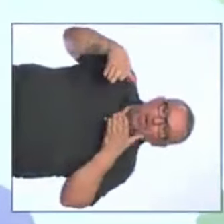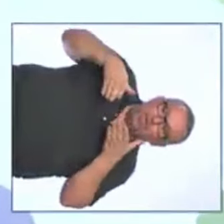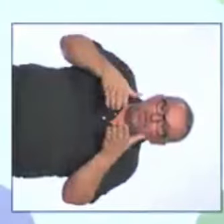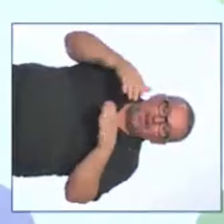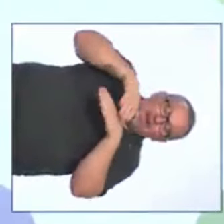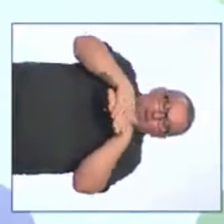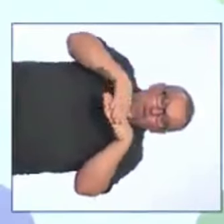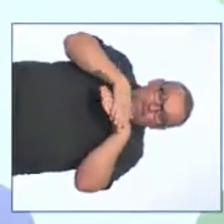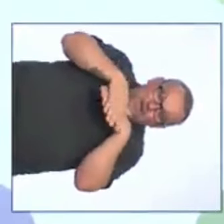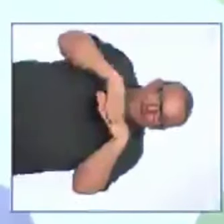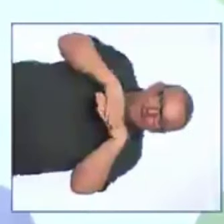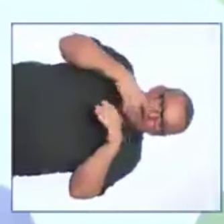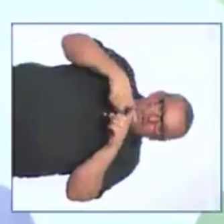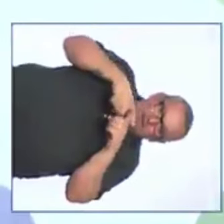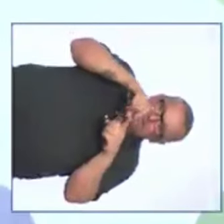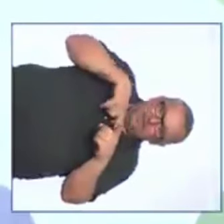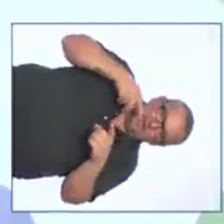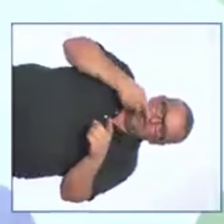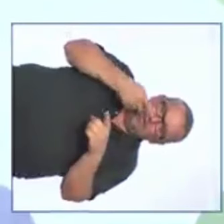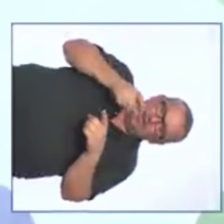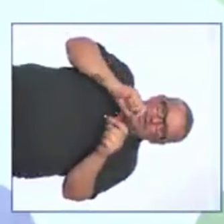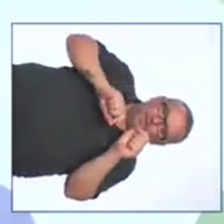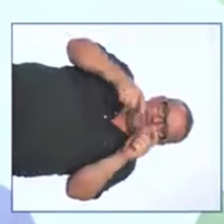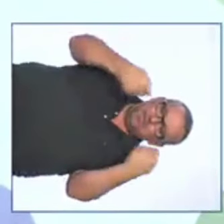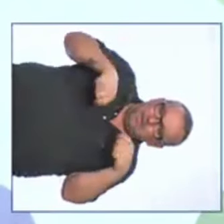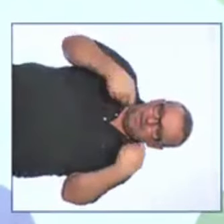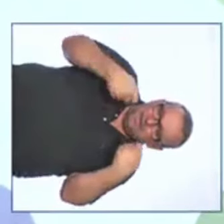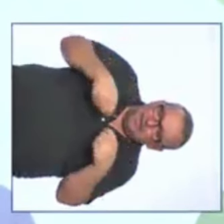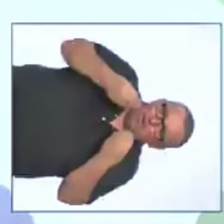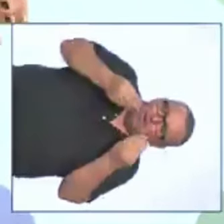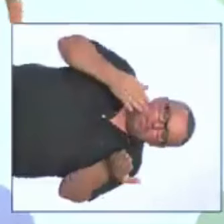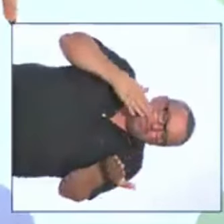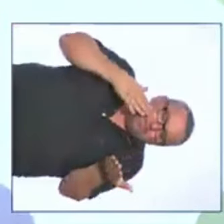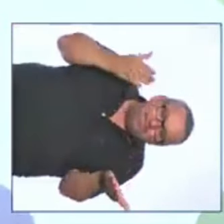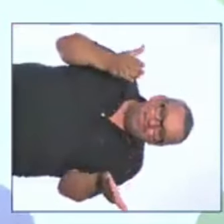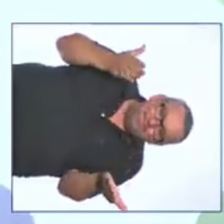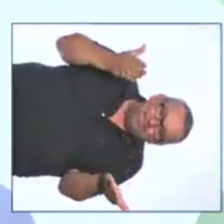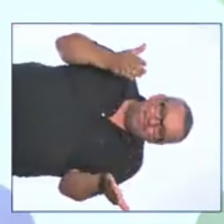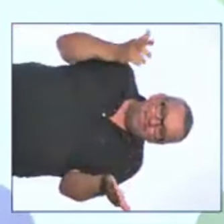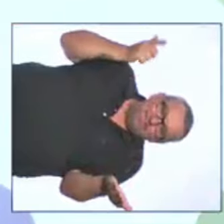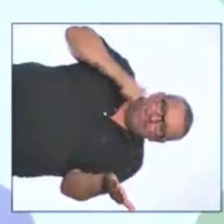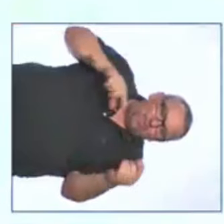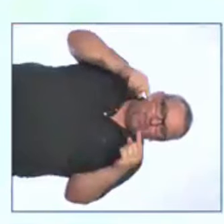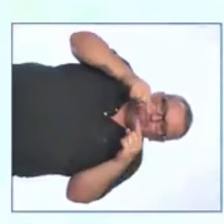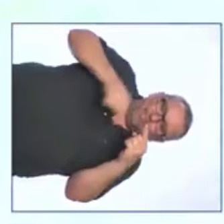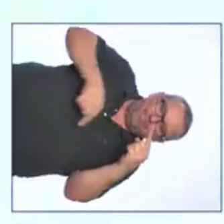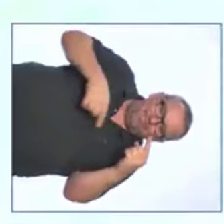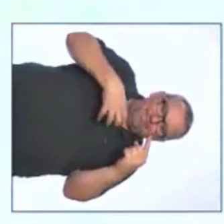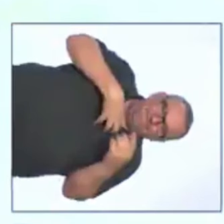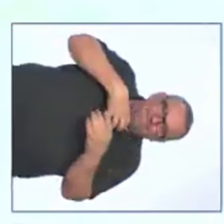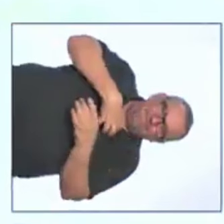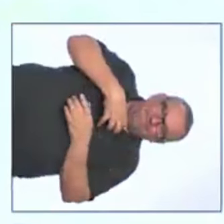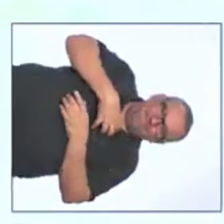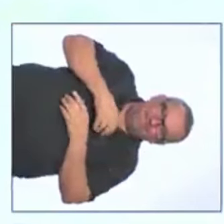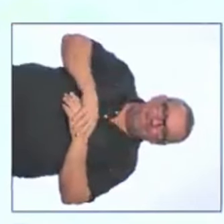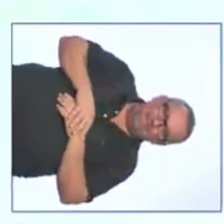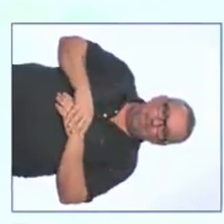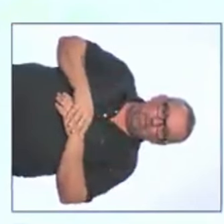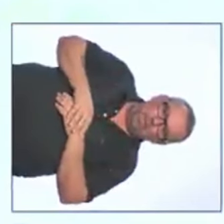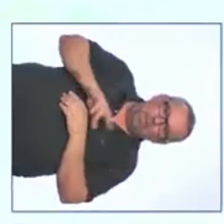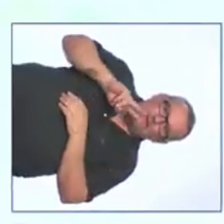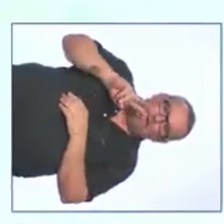né porque se vocês não disserem pra gente o que vocês precisam né não tem nem sentido eu vou esforçar a minha mão que agora a gente vai precisar fazer coraçãozinho